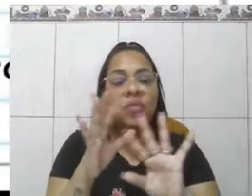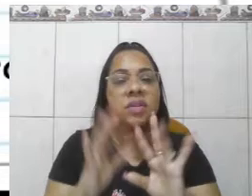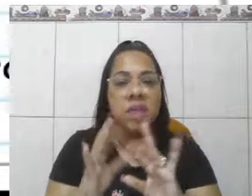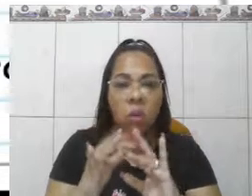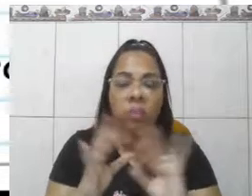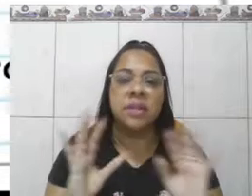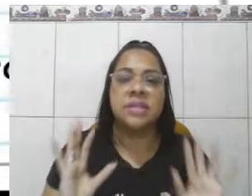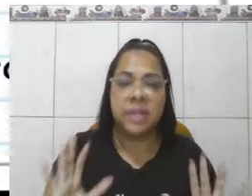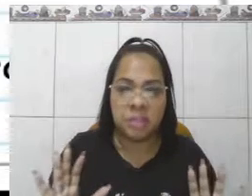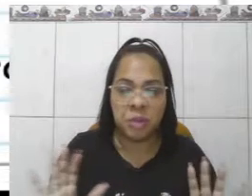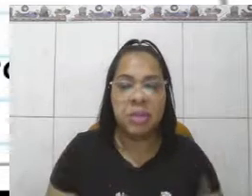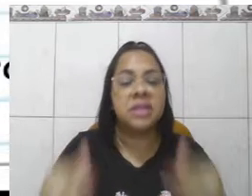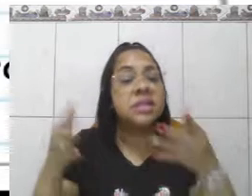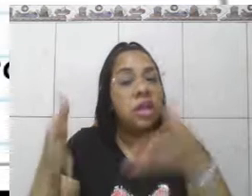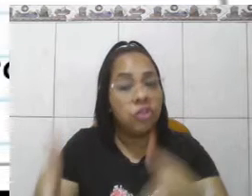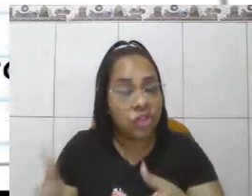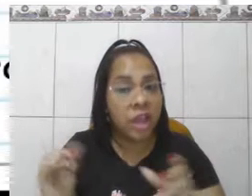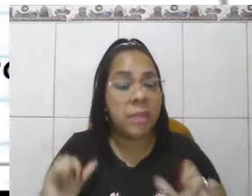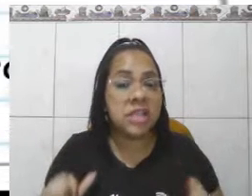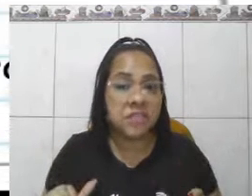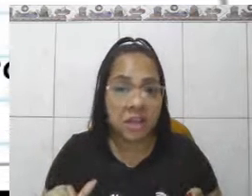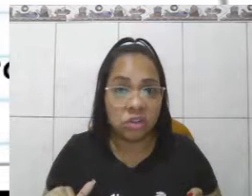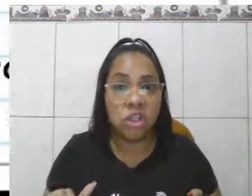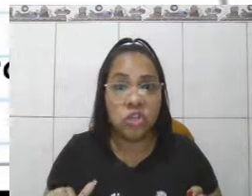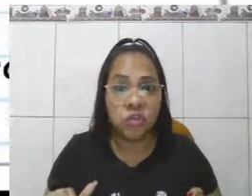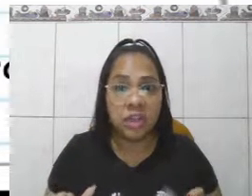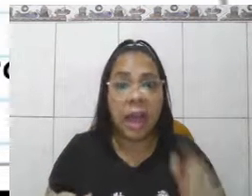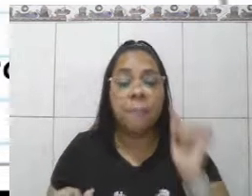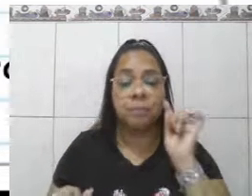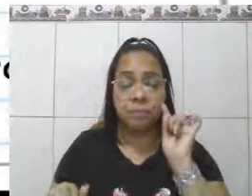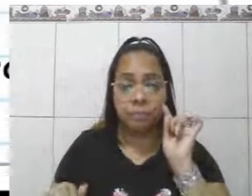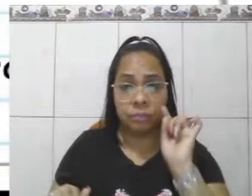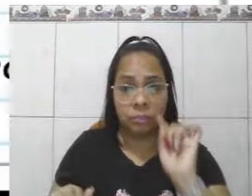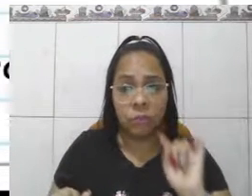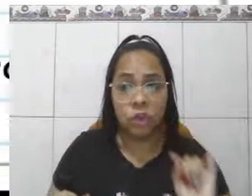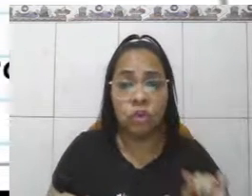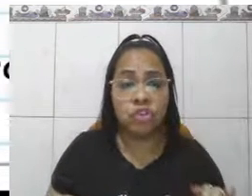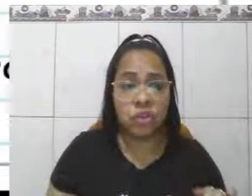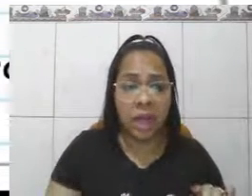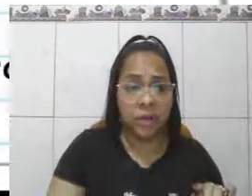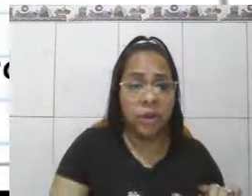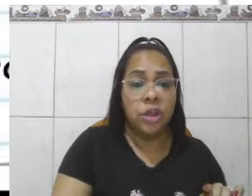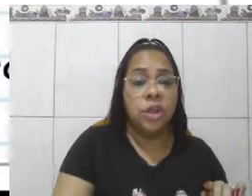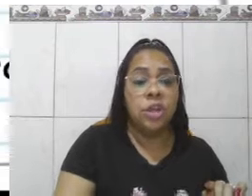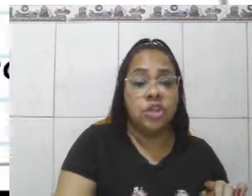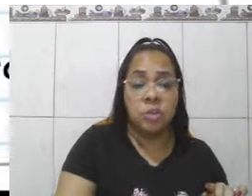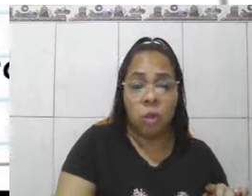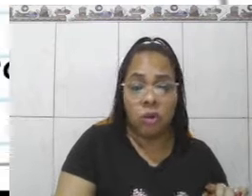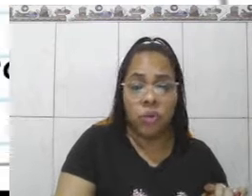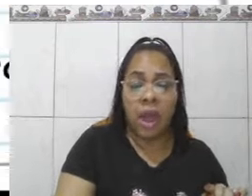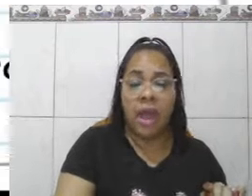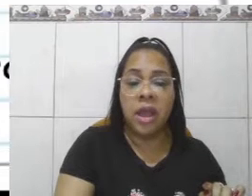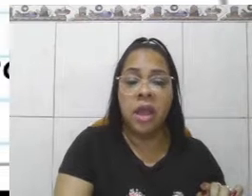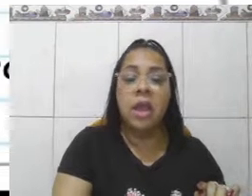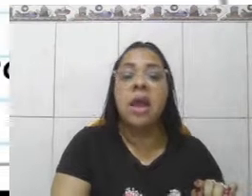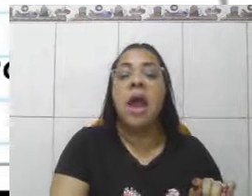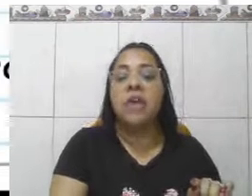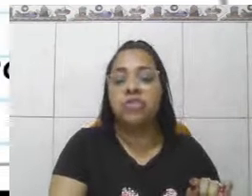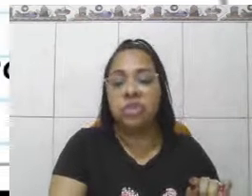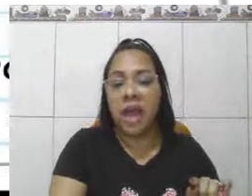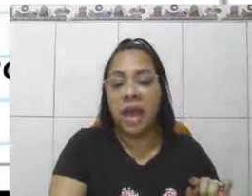Geralmente, quando você encontra as três primeiras, já é mais fácil identificar no dicionário, de modo